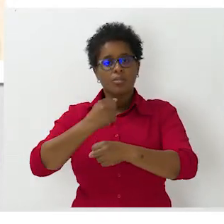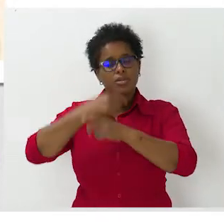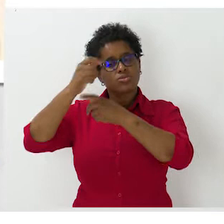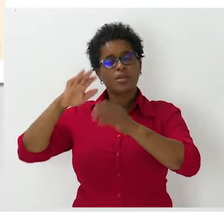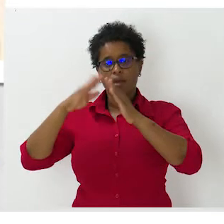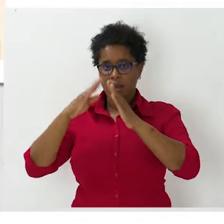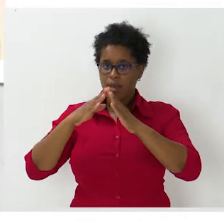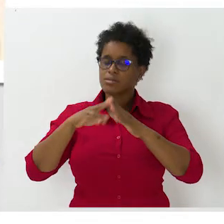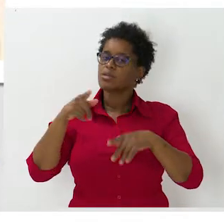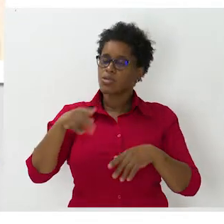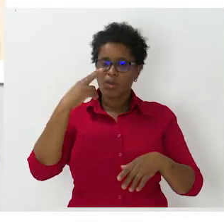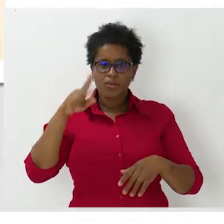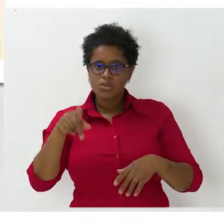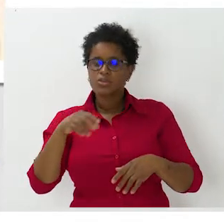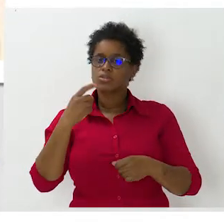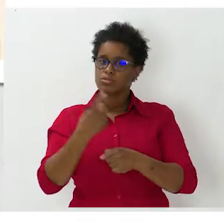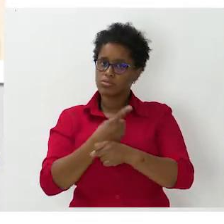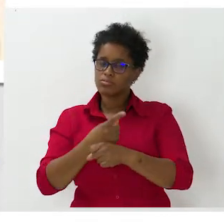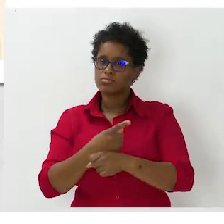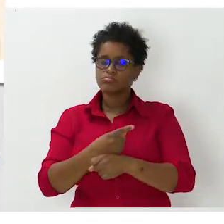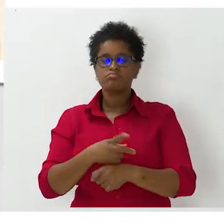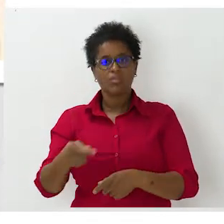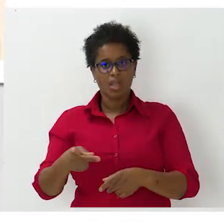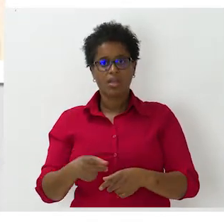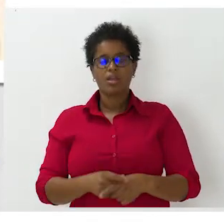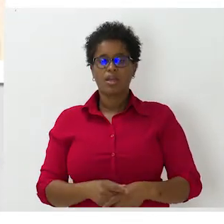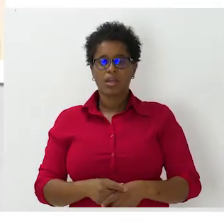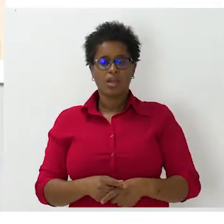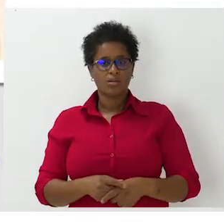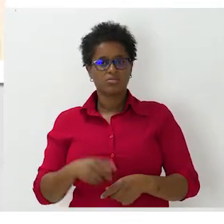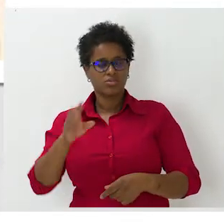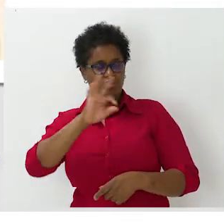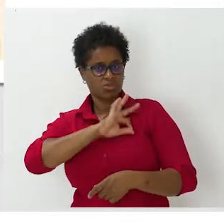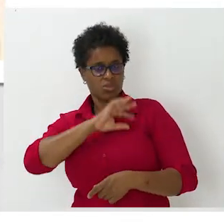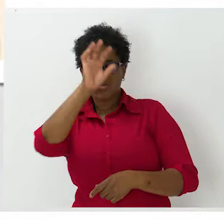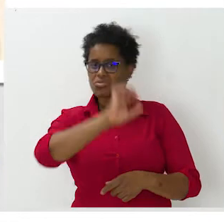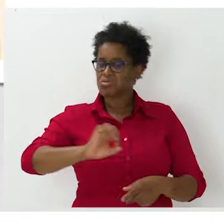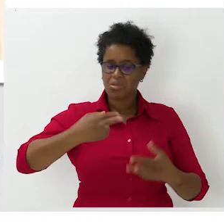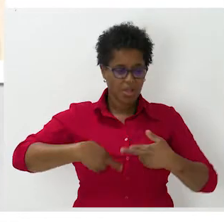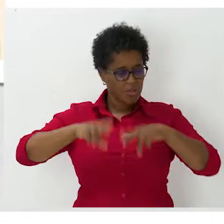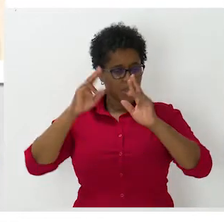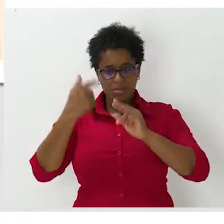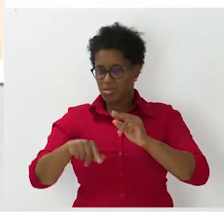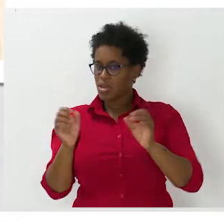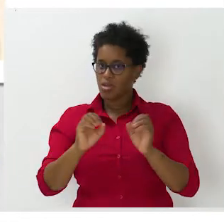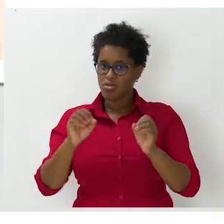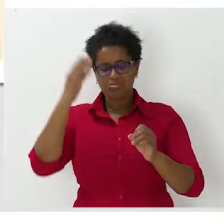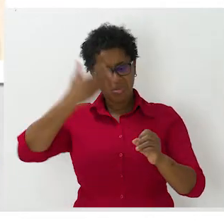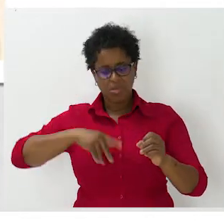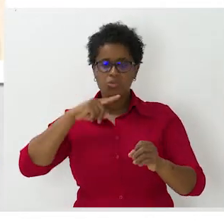considerados propriedade do seu senhor e não tinham liberdade nem direitos